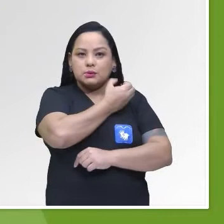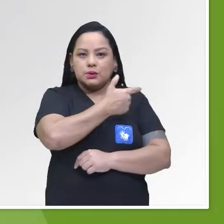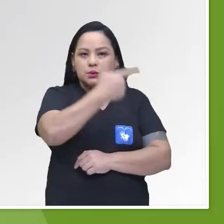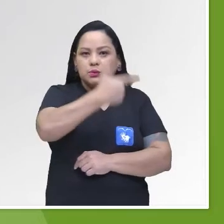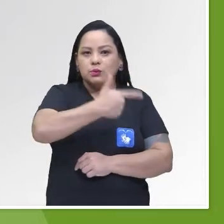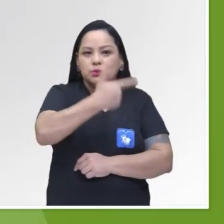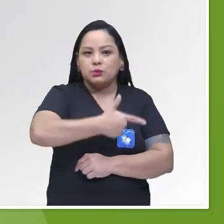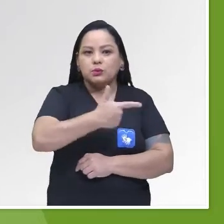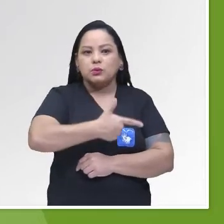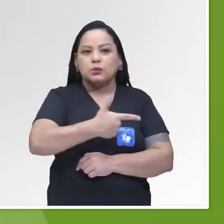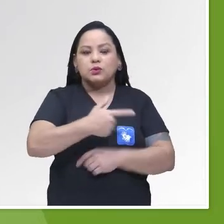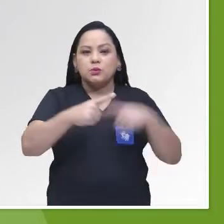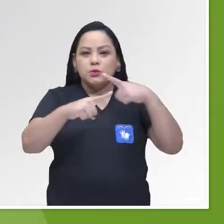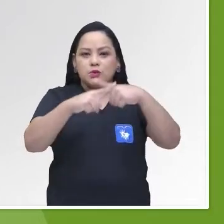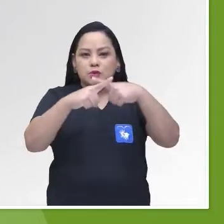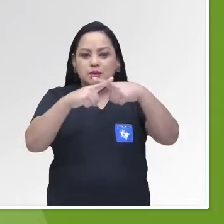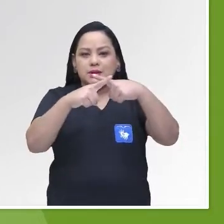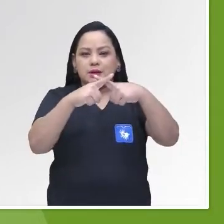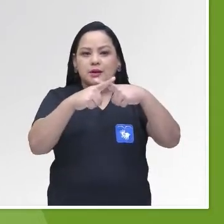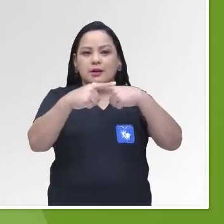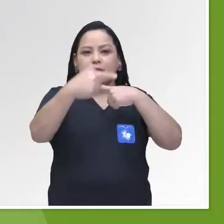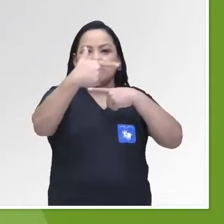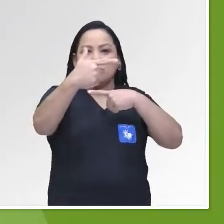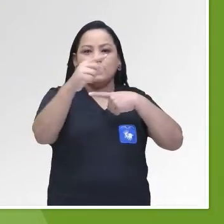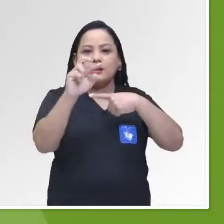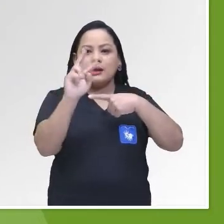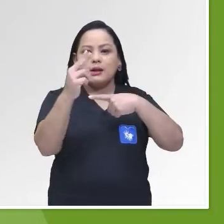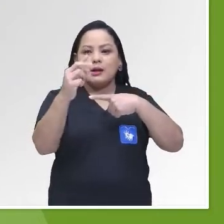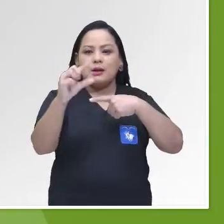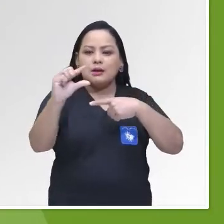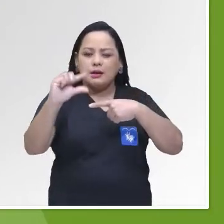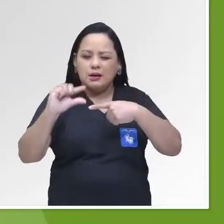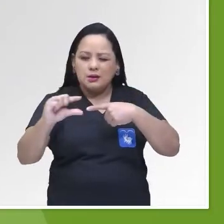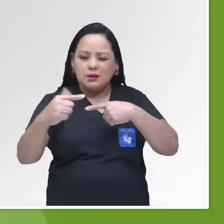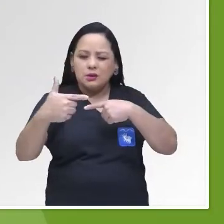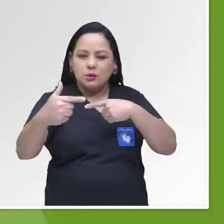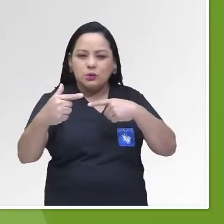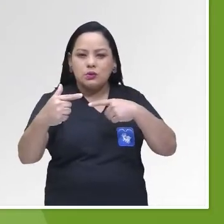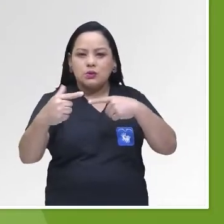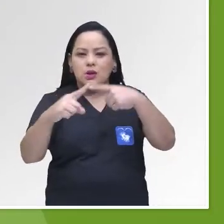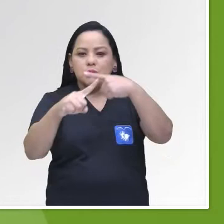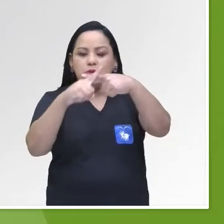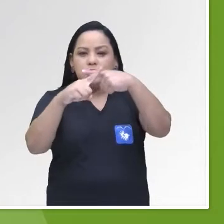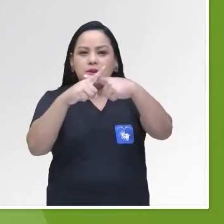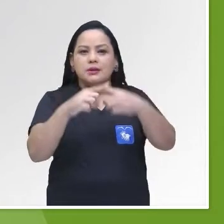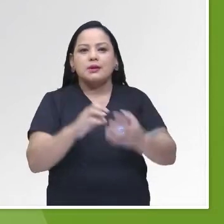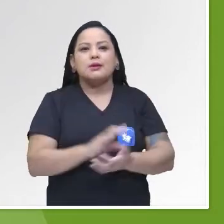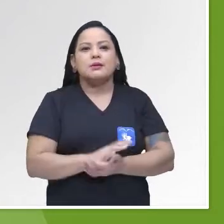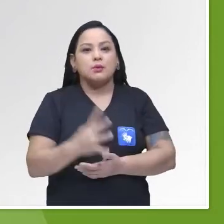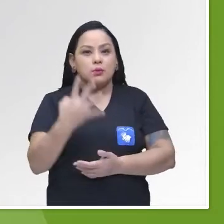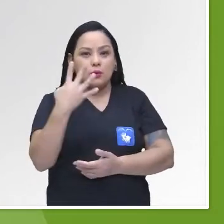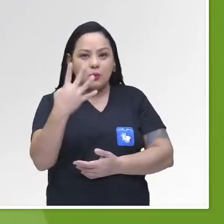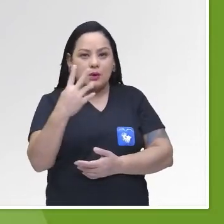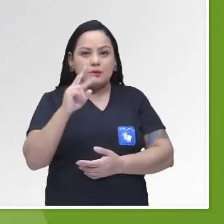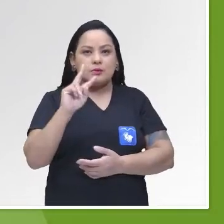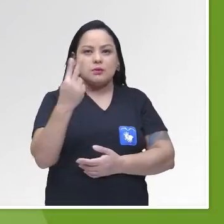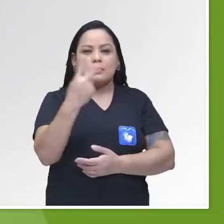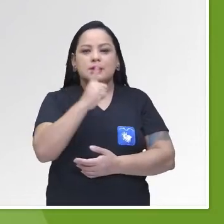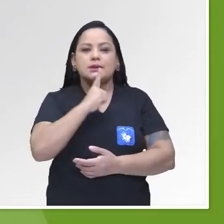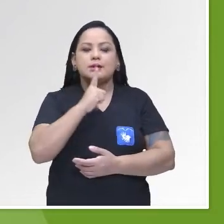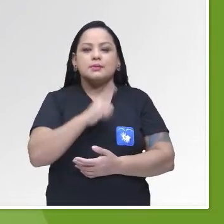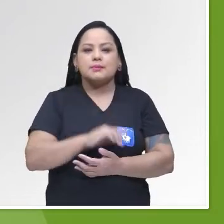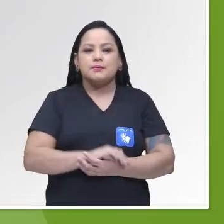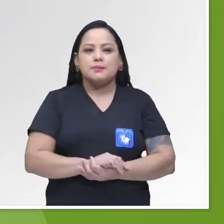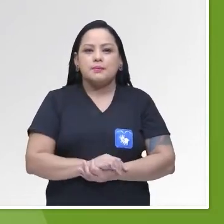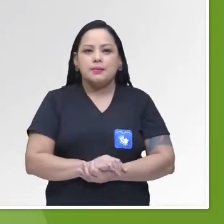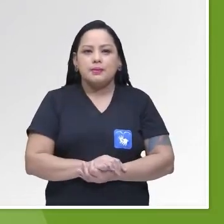ele multiplica o índice da molécula. Então, aqui eu tenho 4 hidrogênios. Tem 4